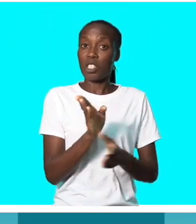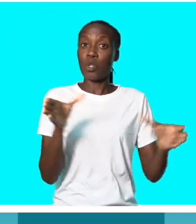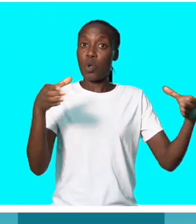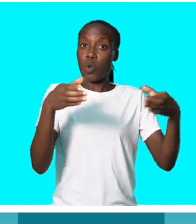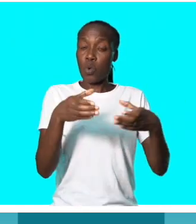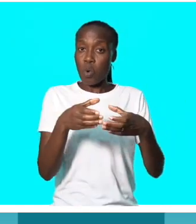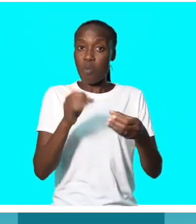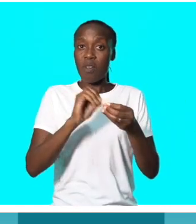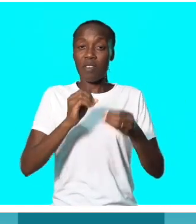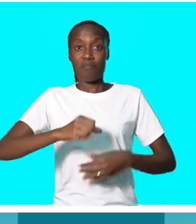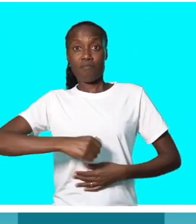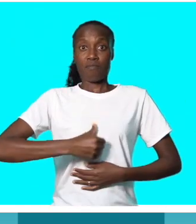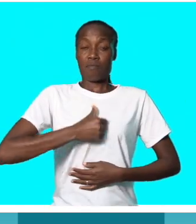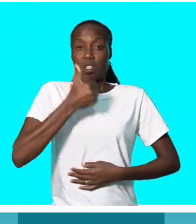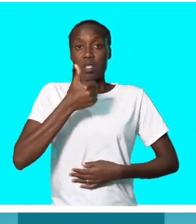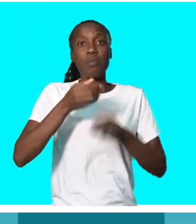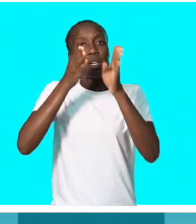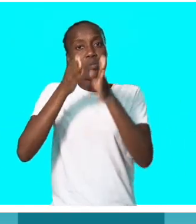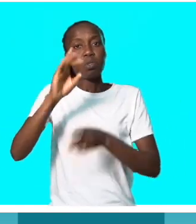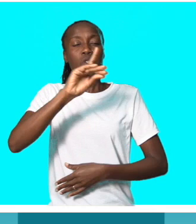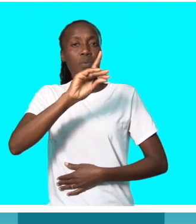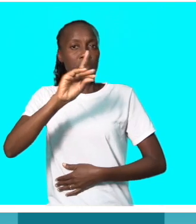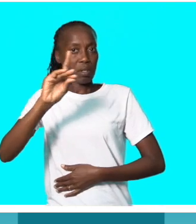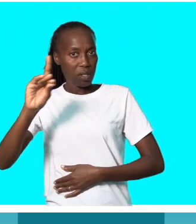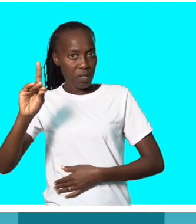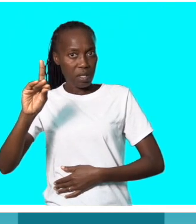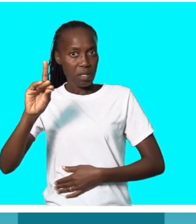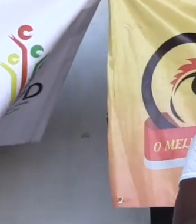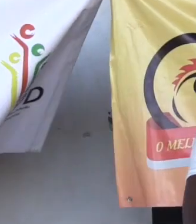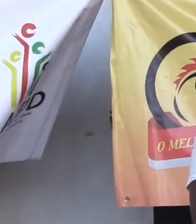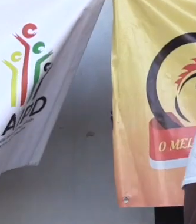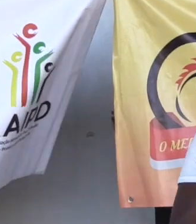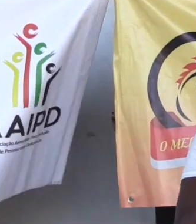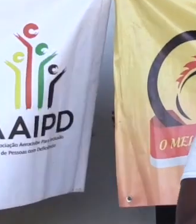para elevar a autoestima das pessoas com deficiência.